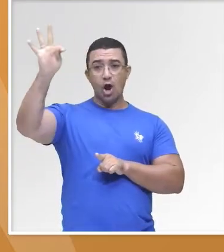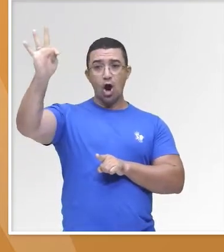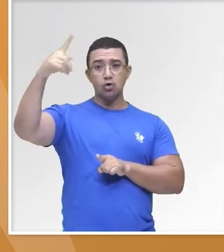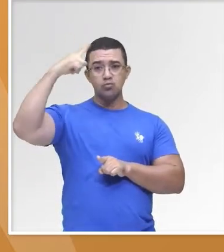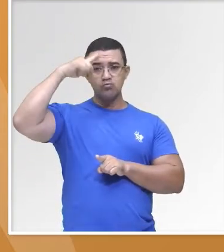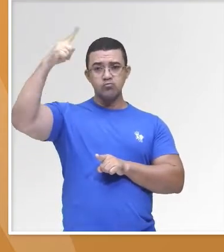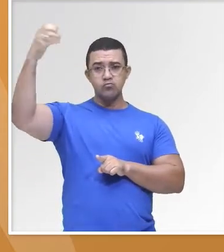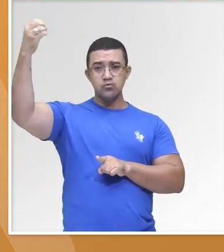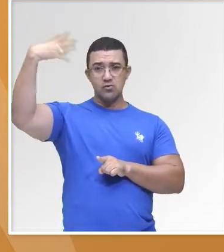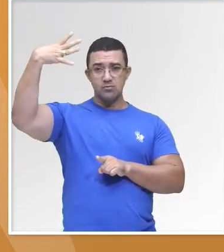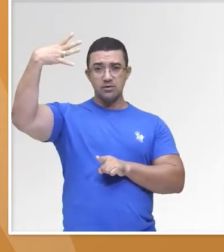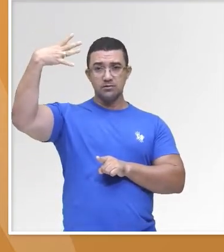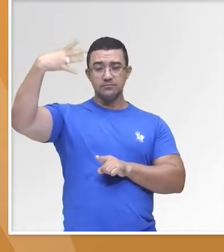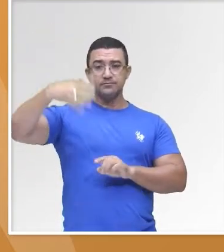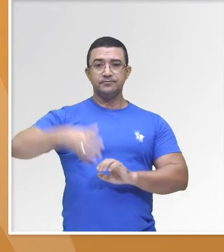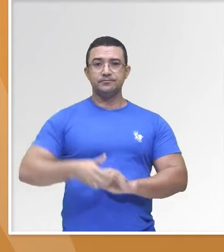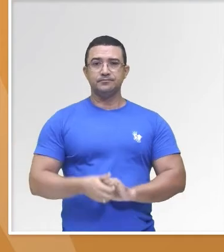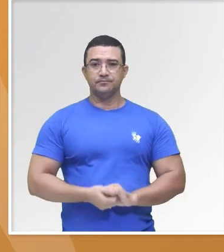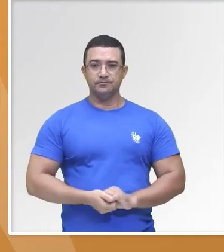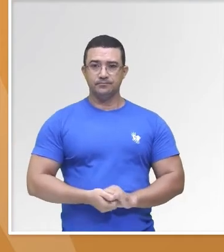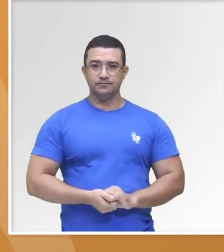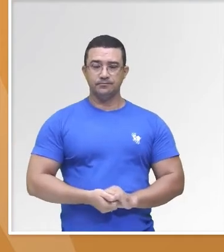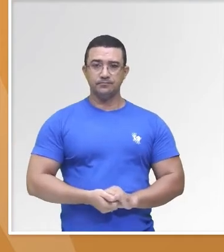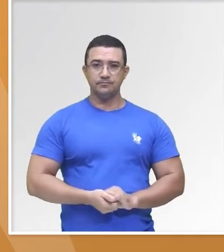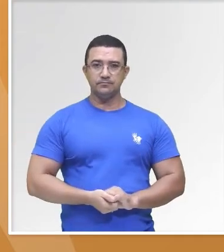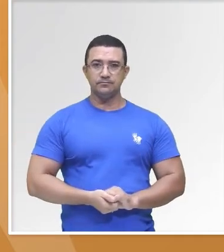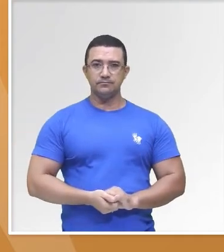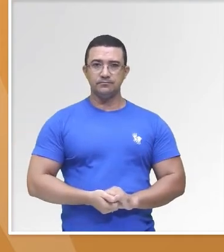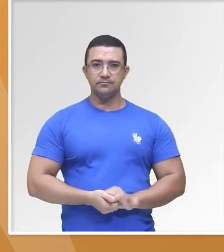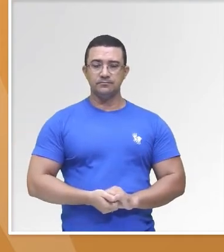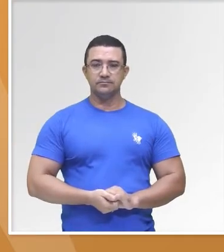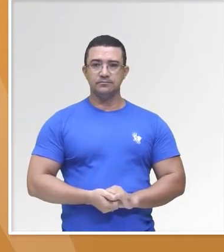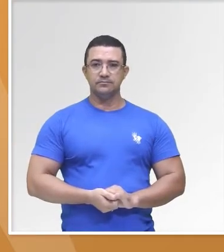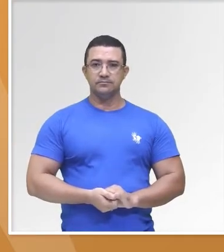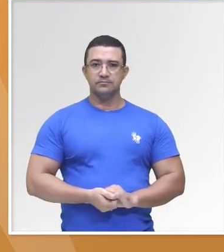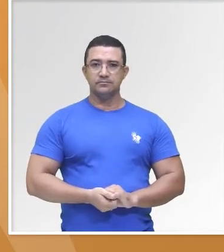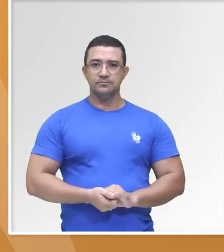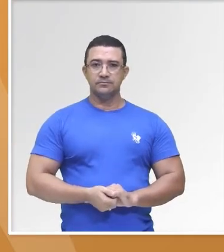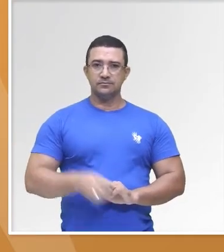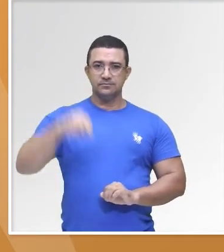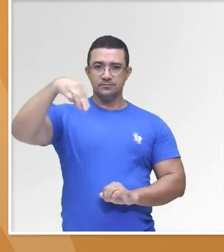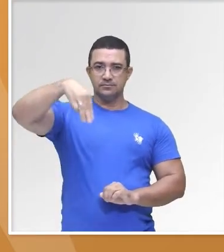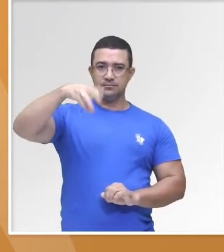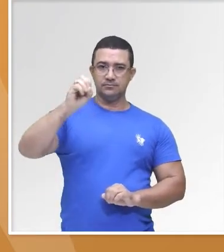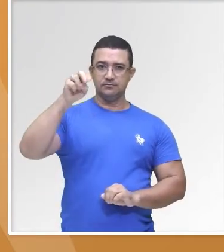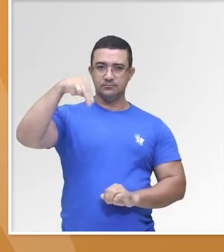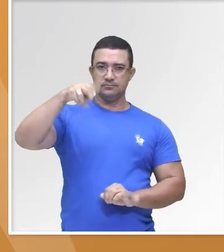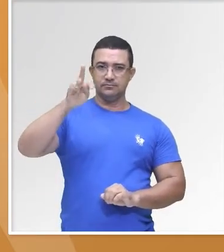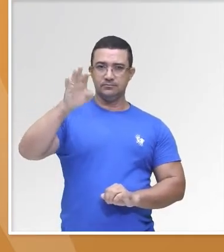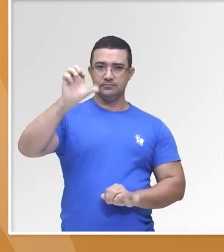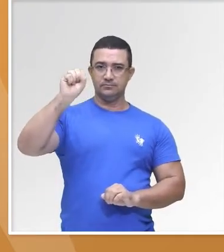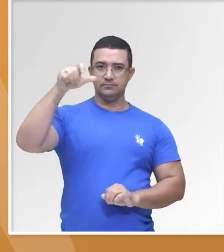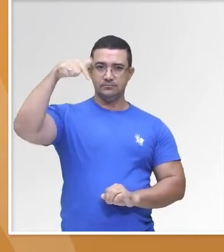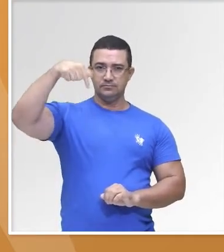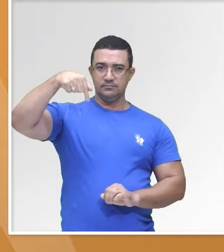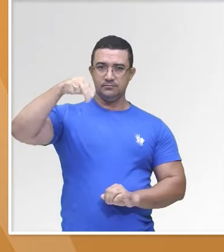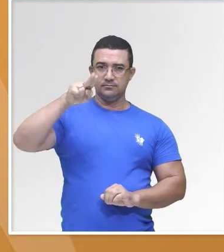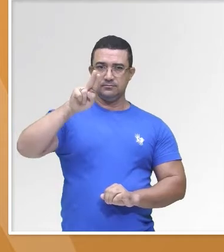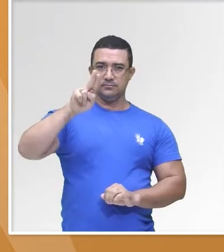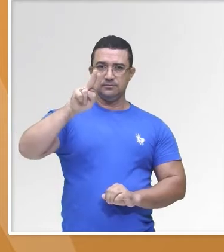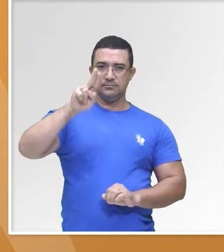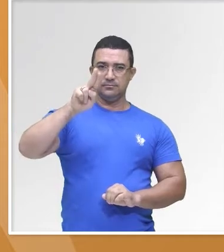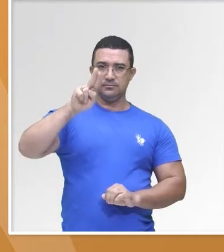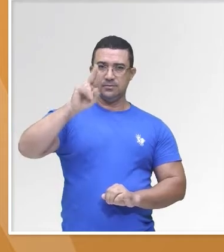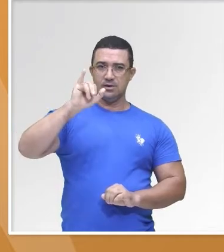vocês conhecerem e aprenderem sobre ele, que é Montesquieu. Vamos lá? Pelo nome